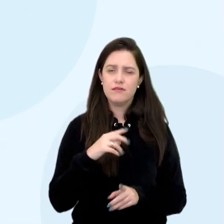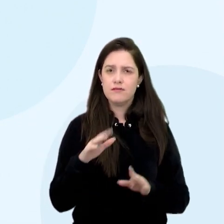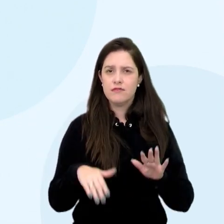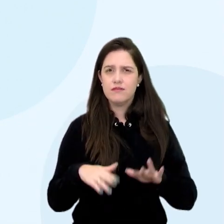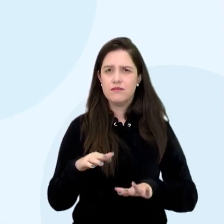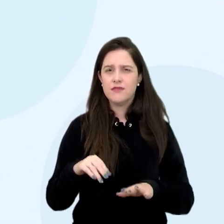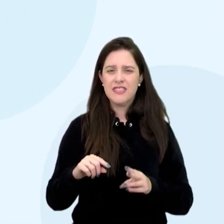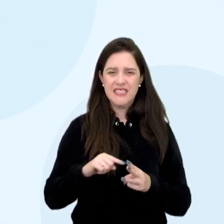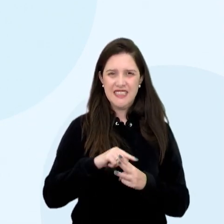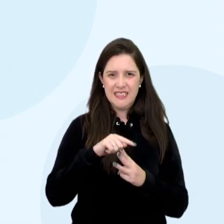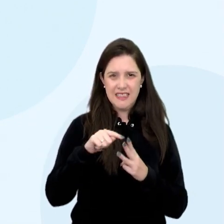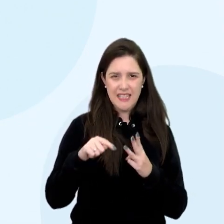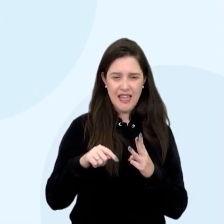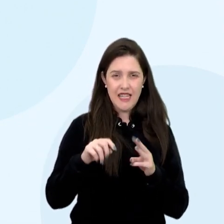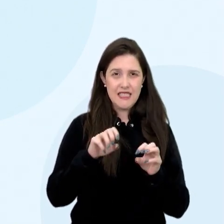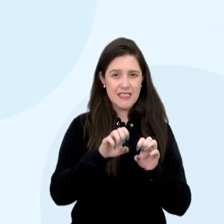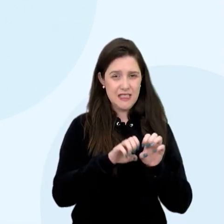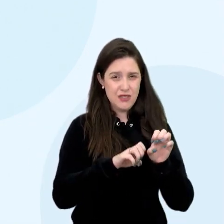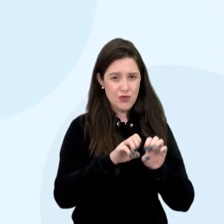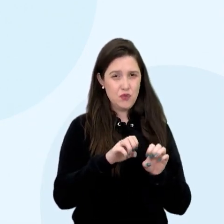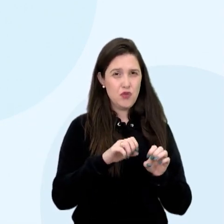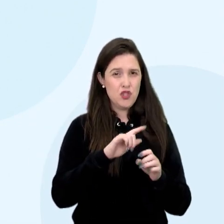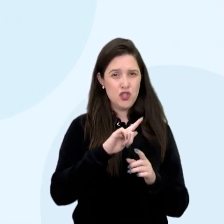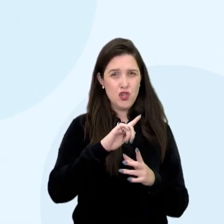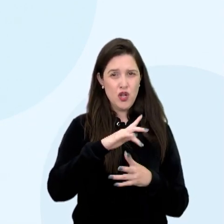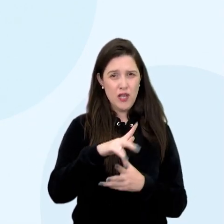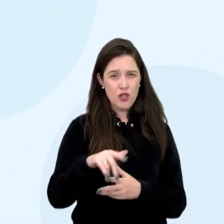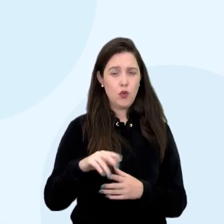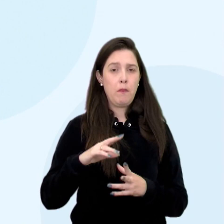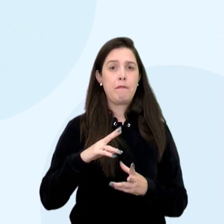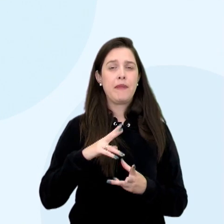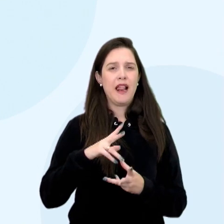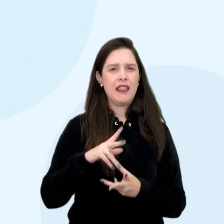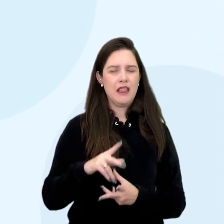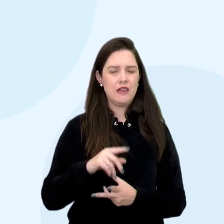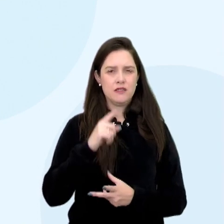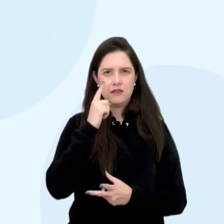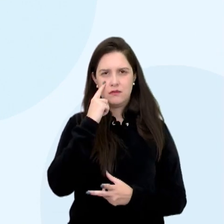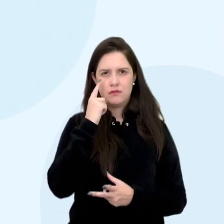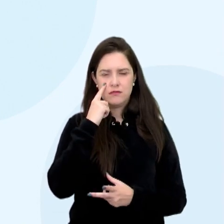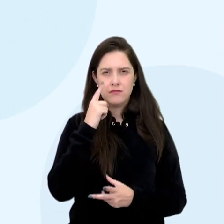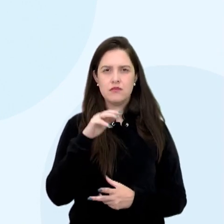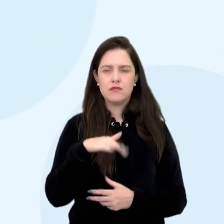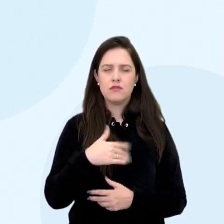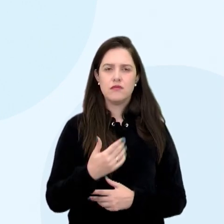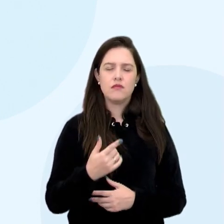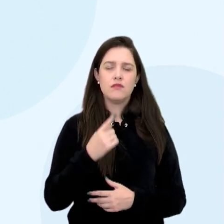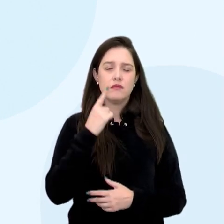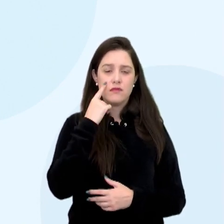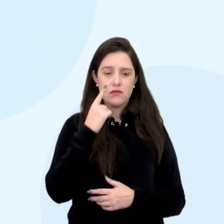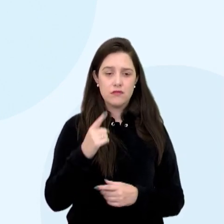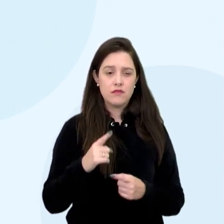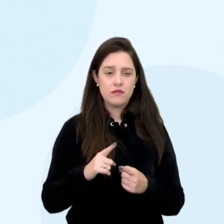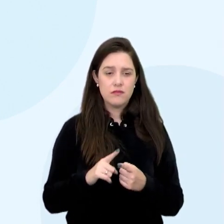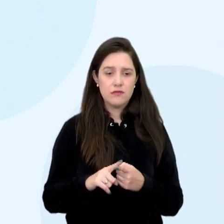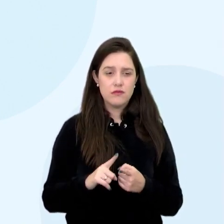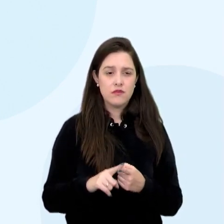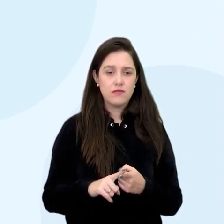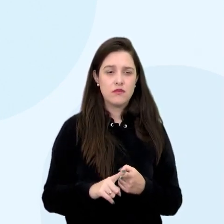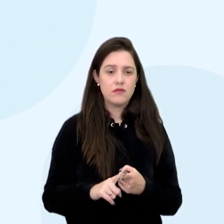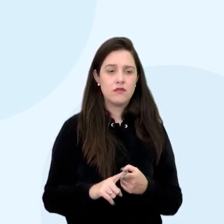nós temos 3 estruturas geológicas no planeta, né, que elas são chamadas aí de crátons, de